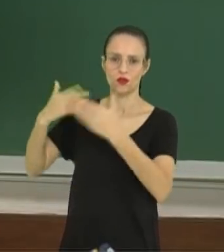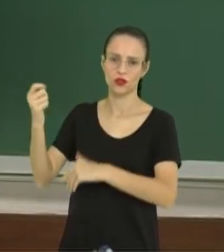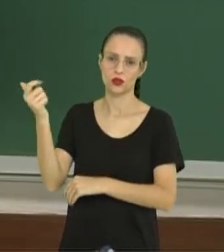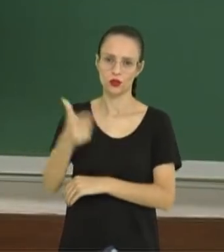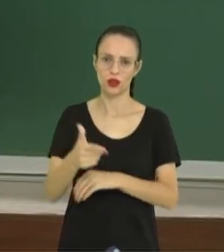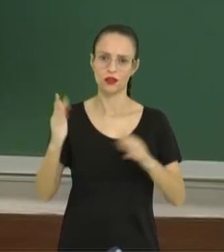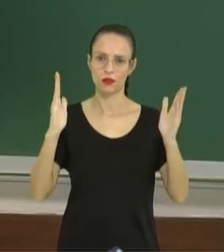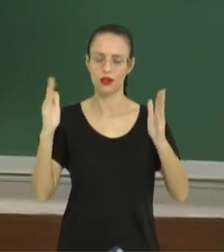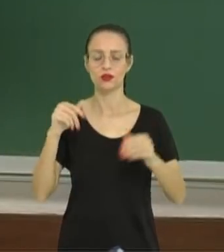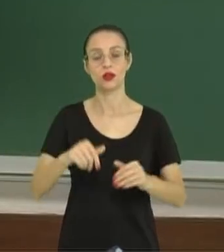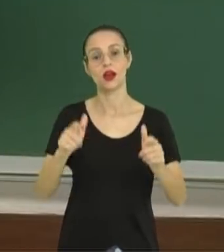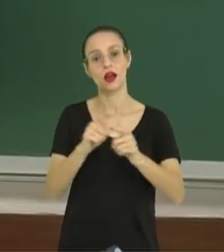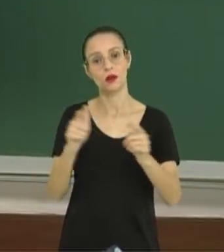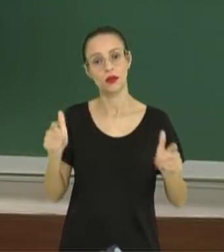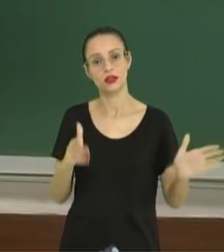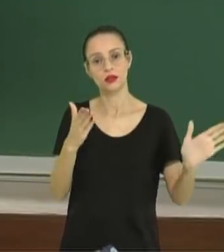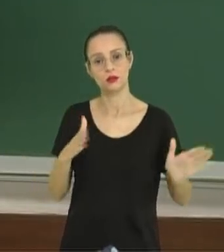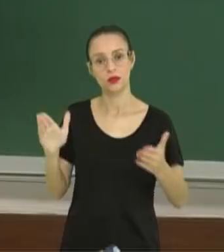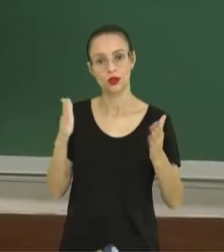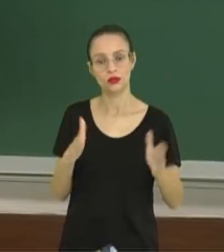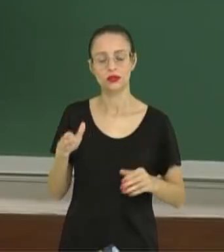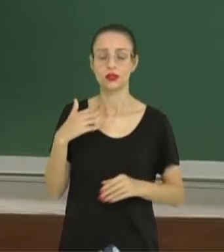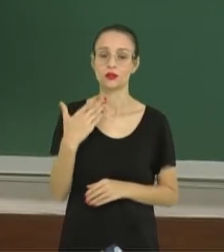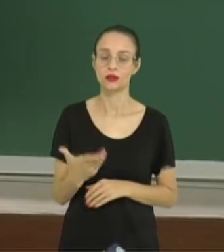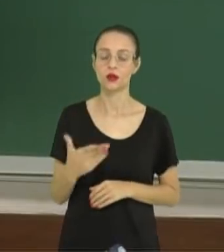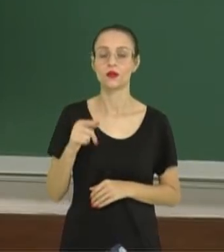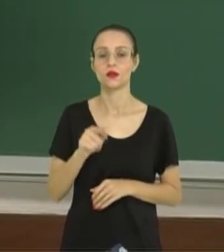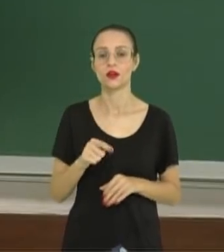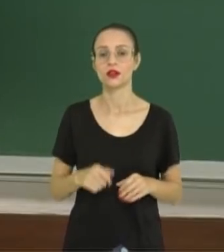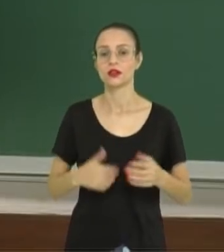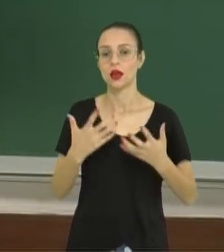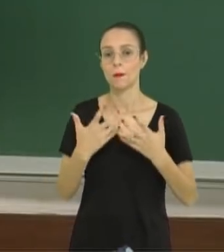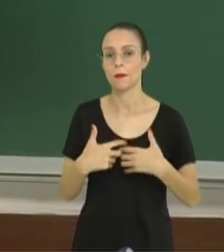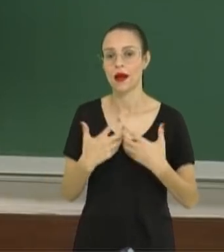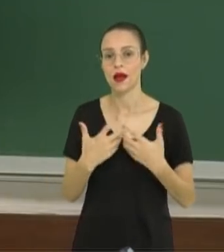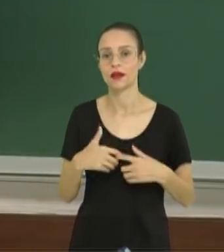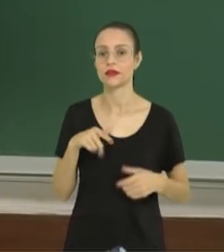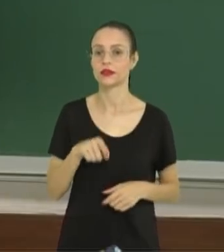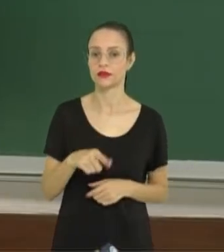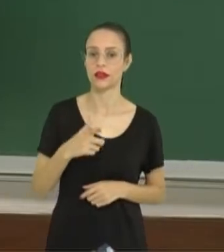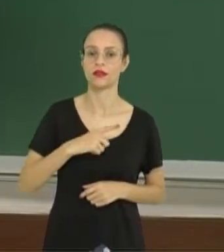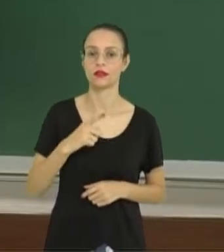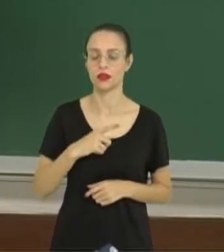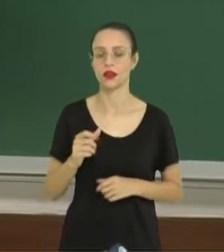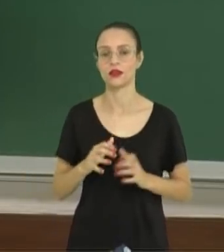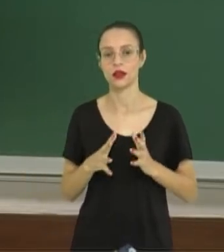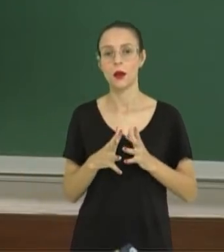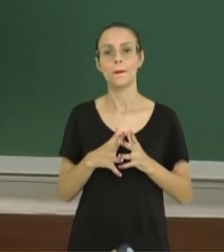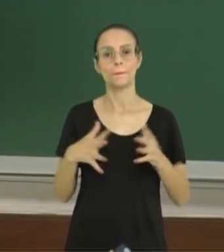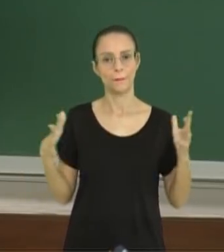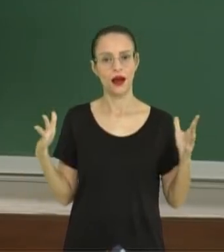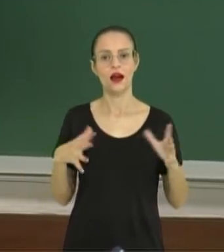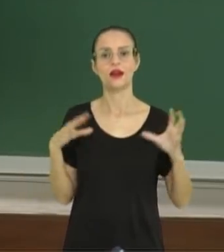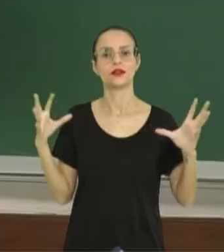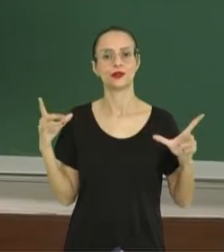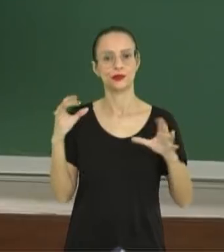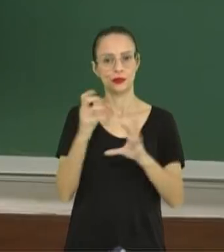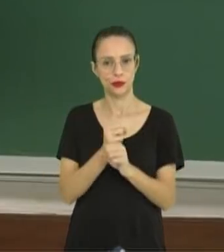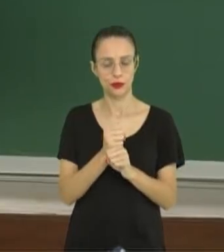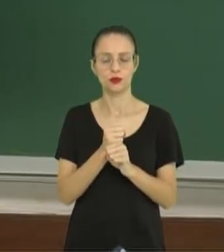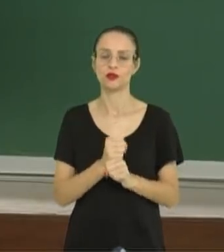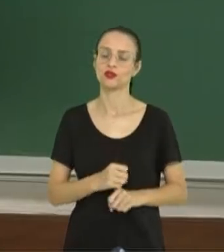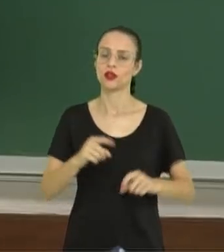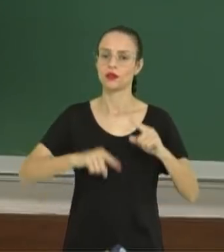da produção, é lógico, se eu faço a produção manufaturada em máquina, né? Eu tenho uma quantidade maior